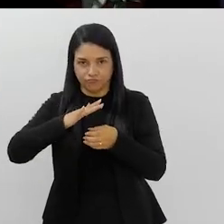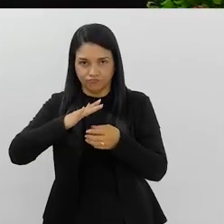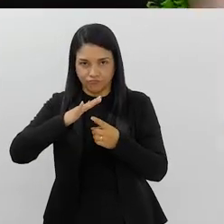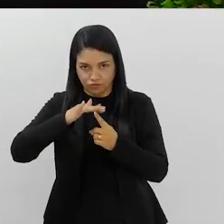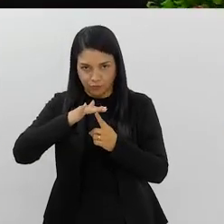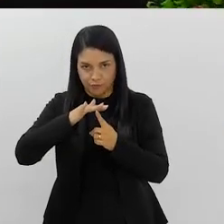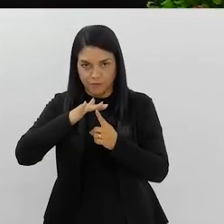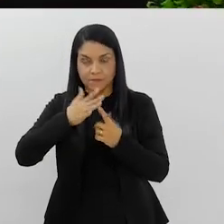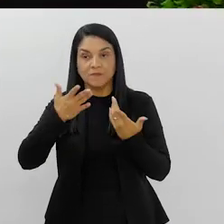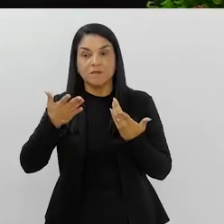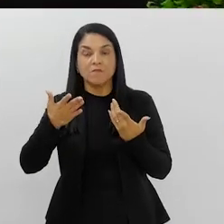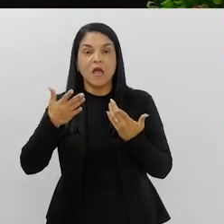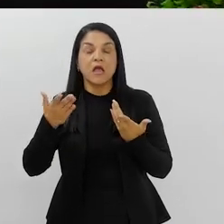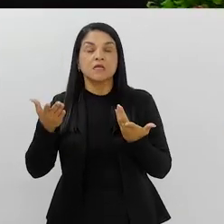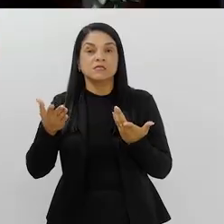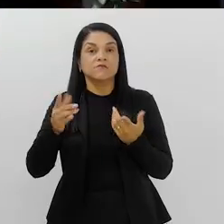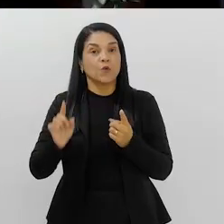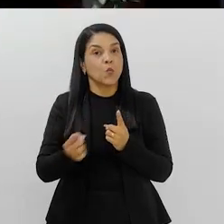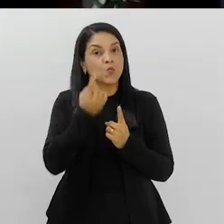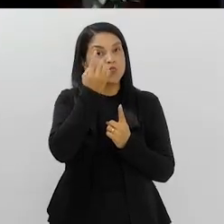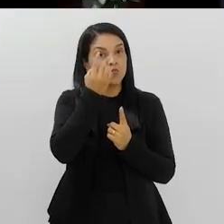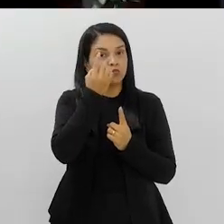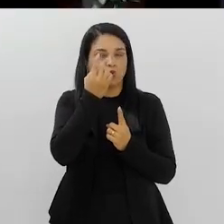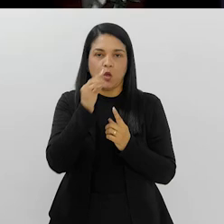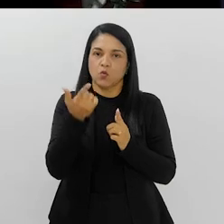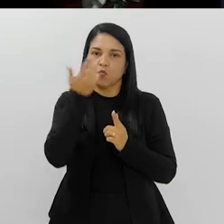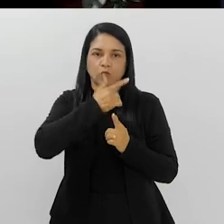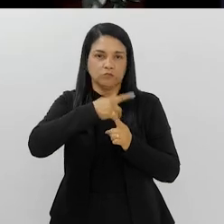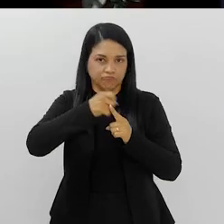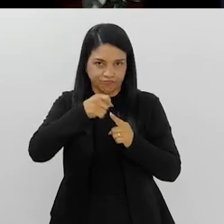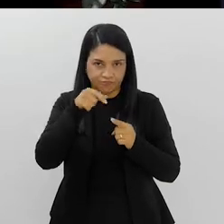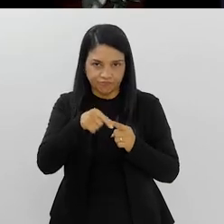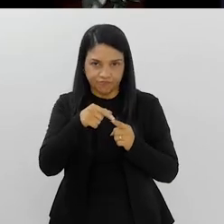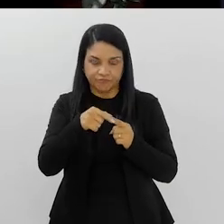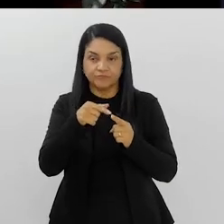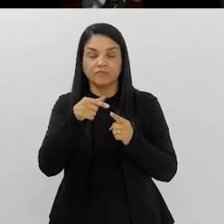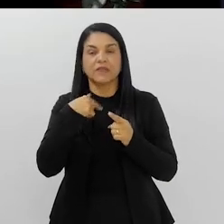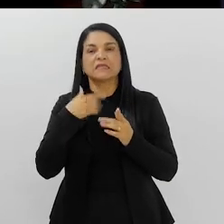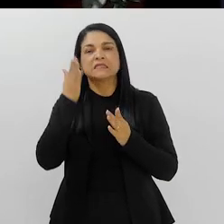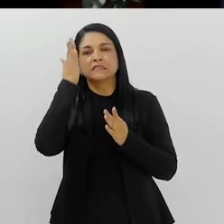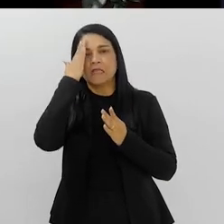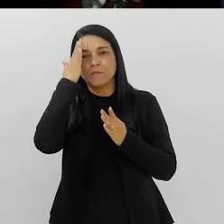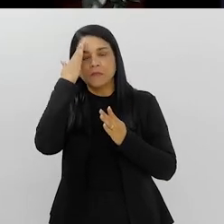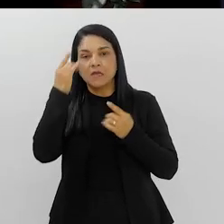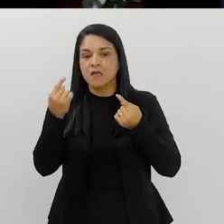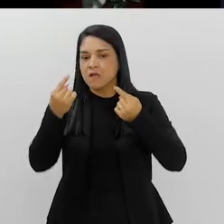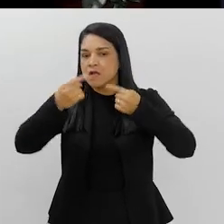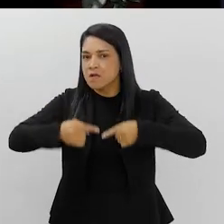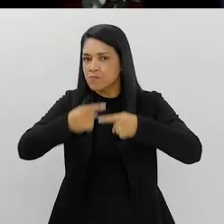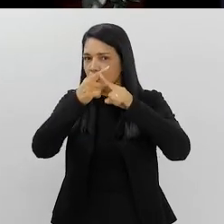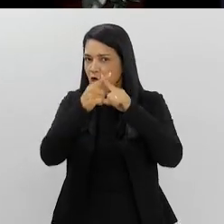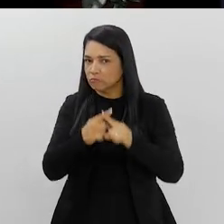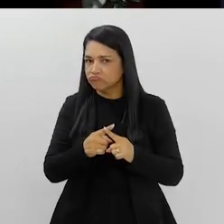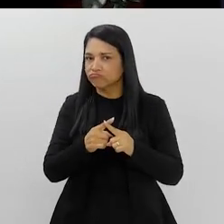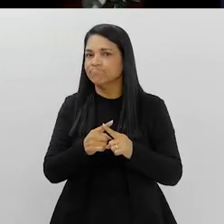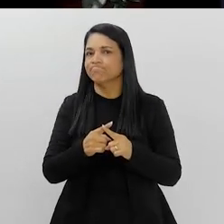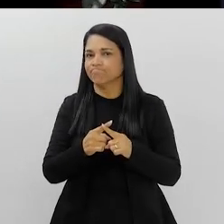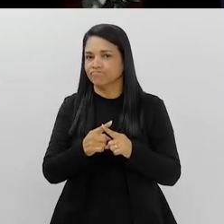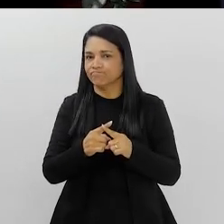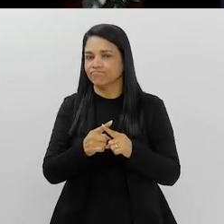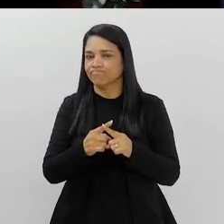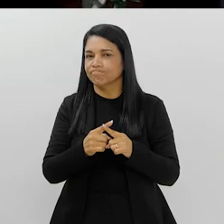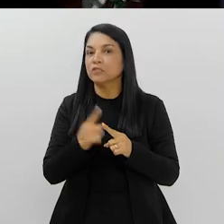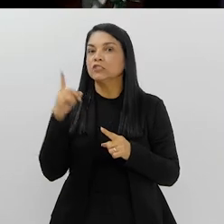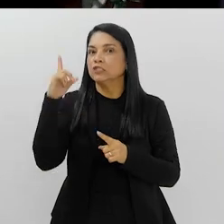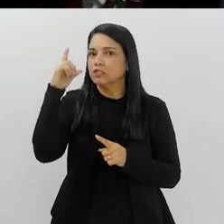ao invés de uma equipe. Mas já que foi assim, tudo bem. Então, já se sabia que seria um campeonato lá na